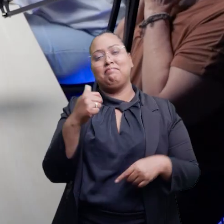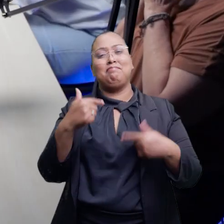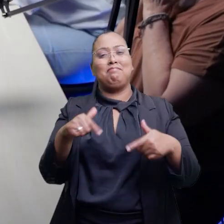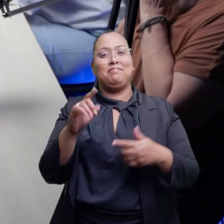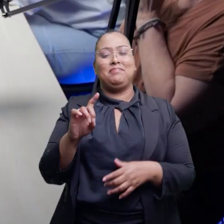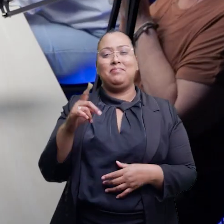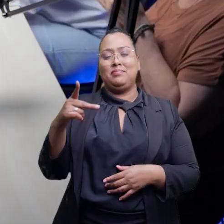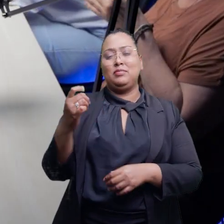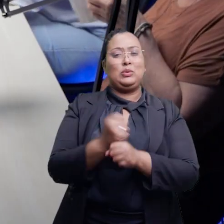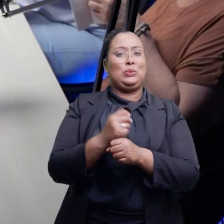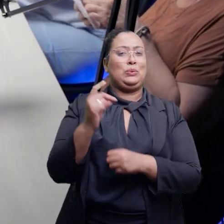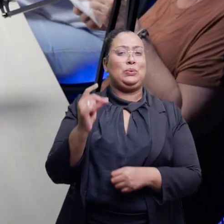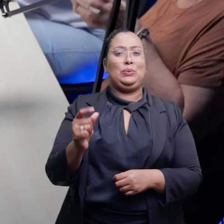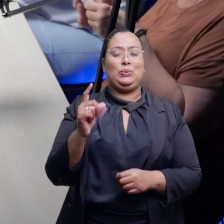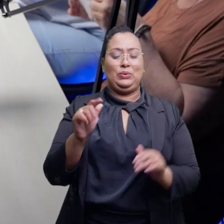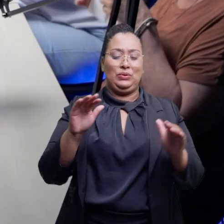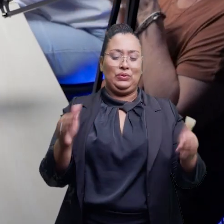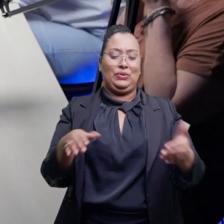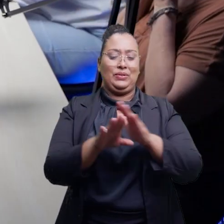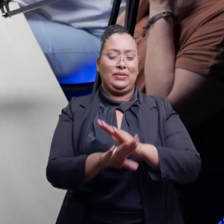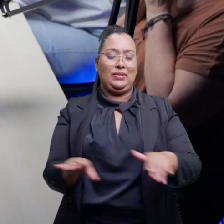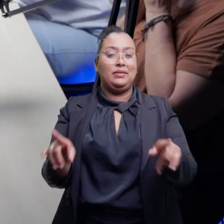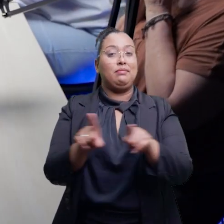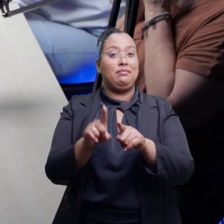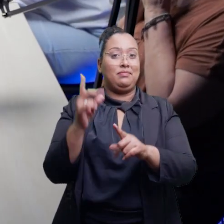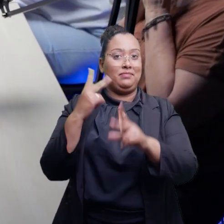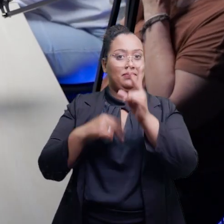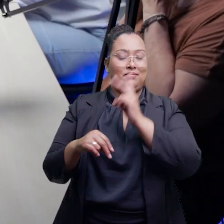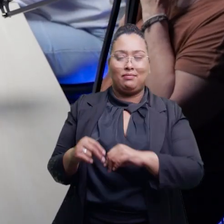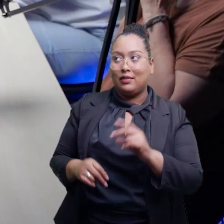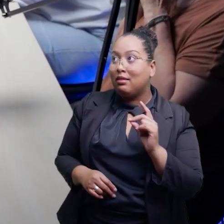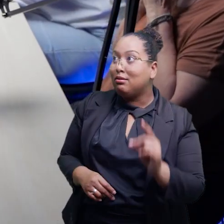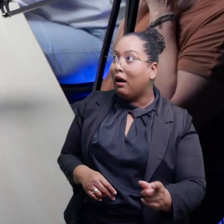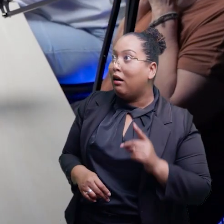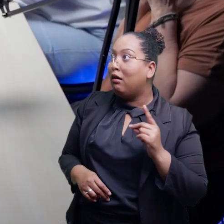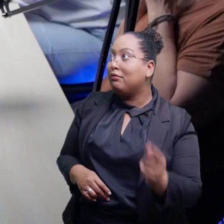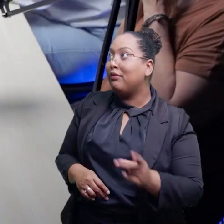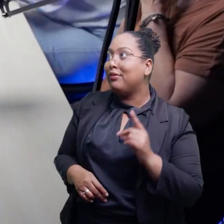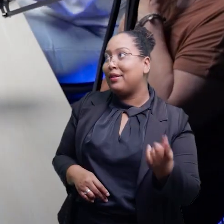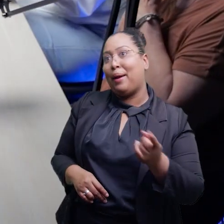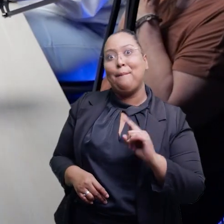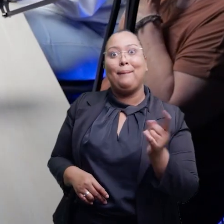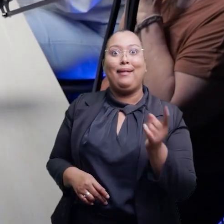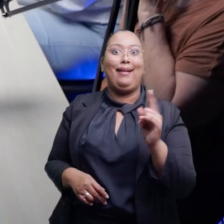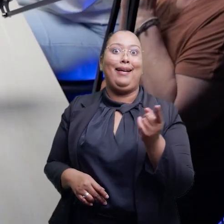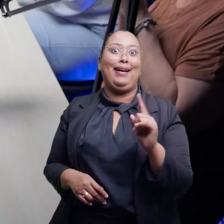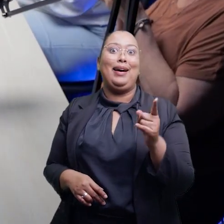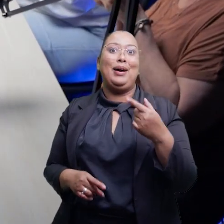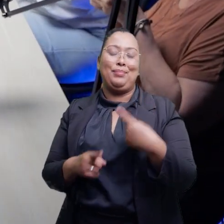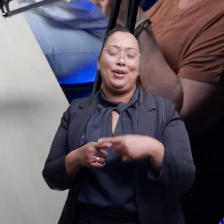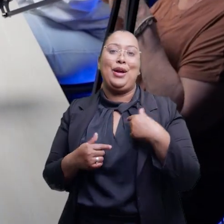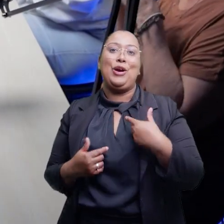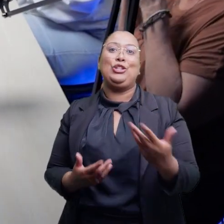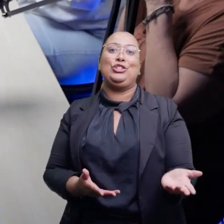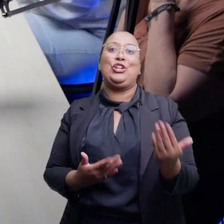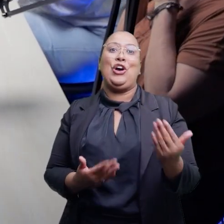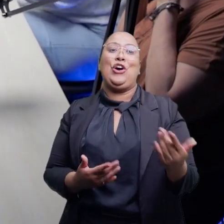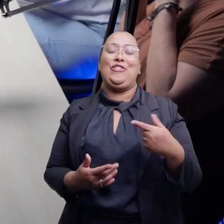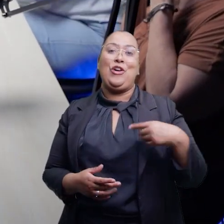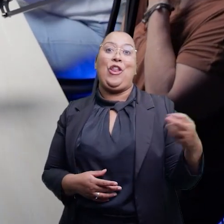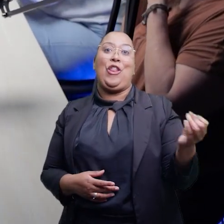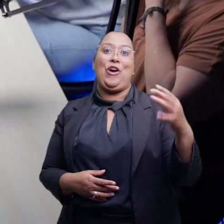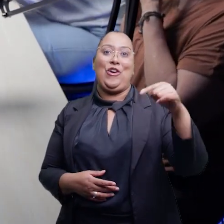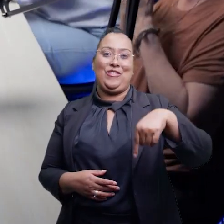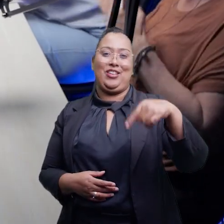na Defensoria há muito tempo, trabalhando com crianças e adolescentes. Não tanto tempo assim, Lívia, porque eu sou muito nova,